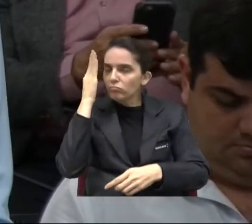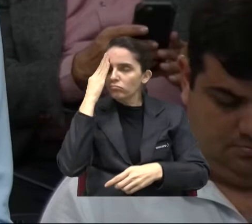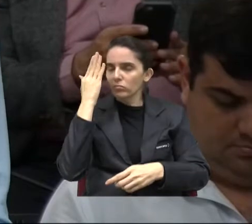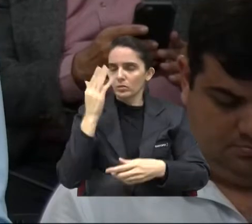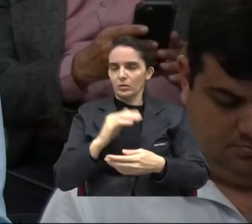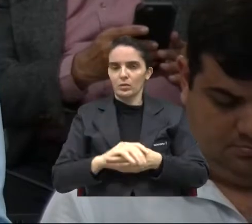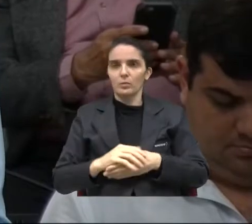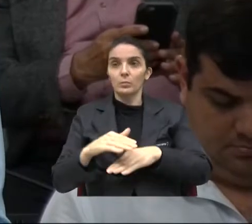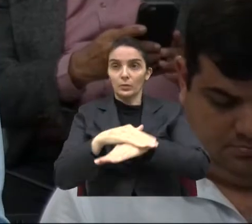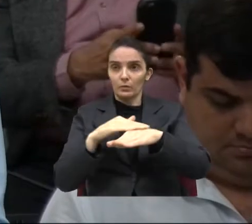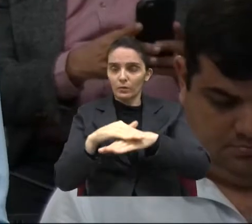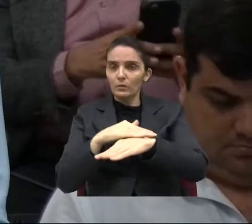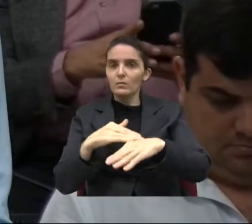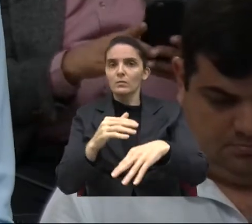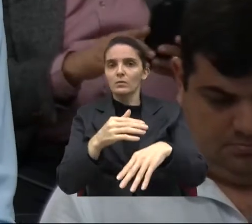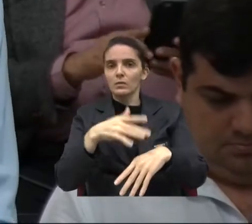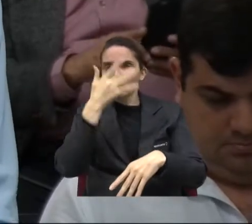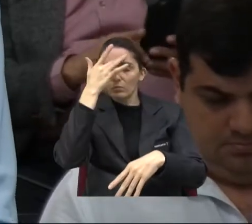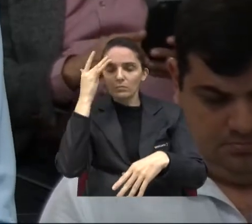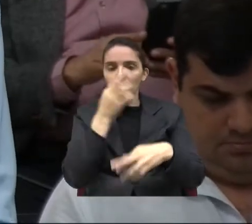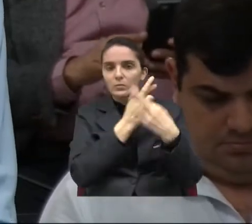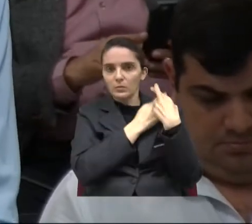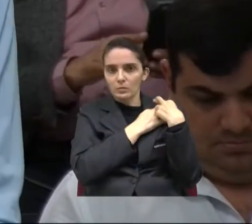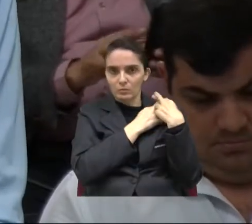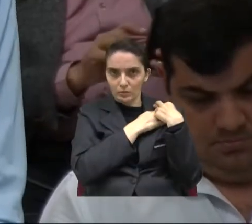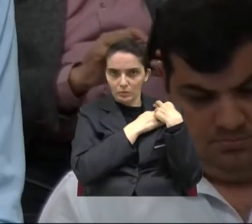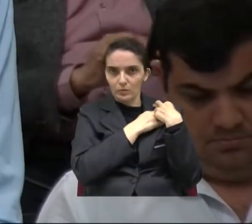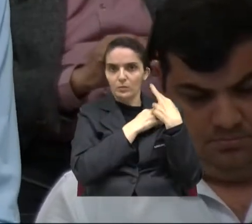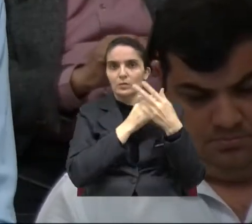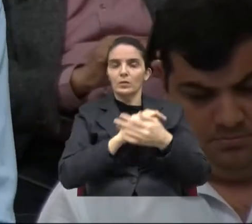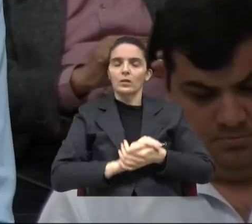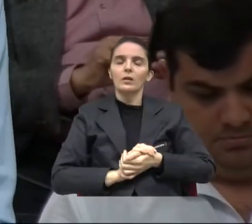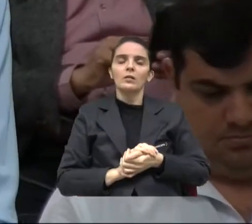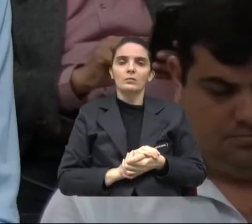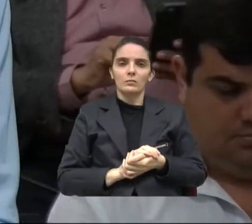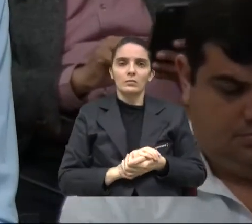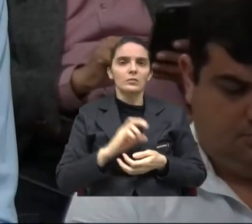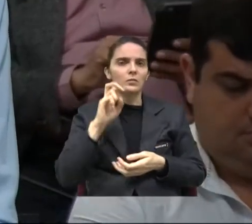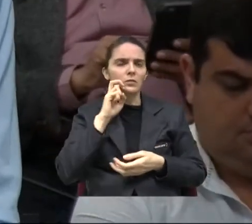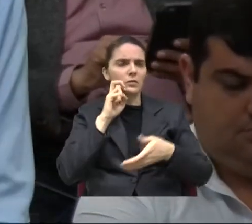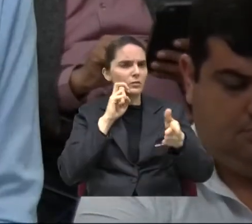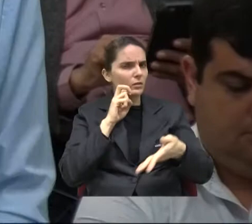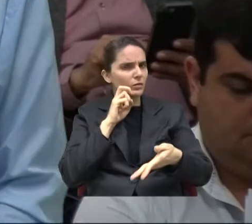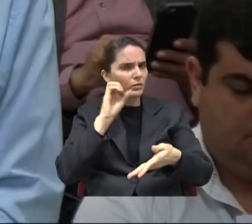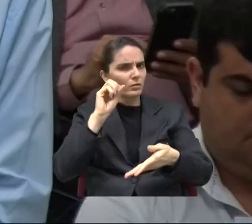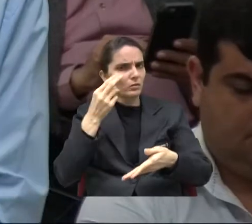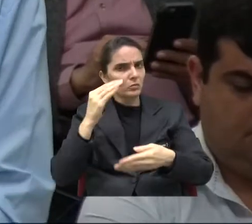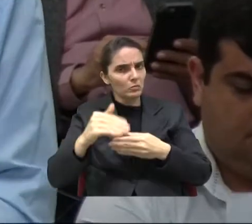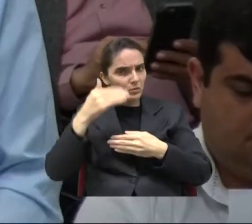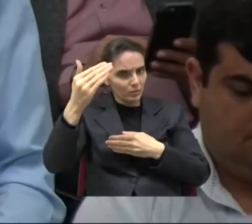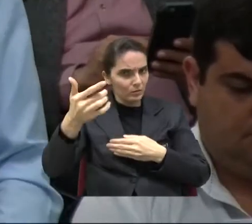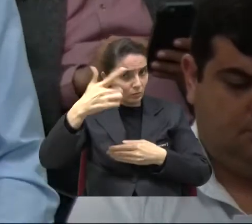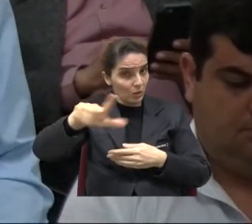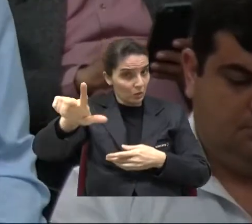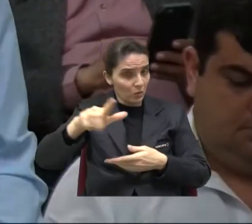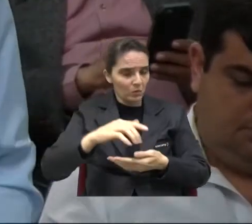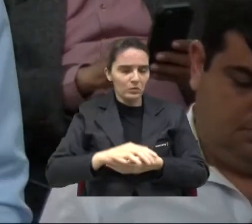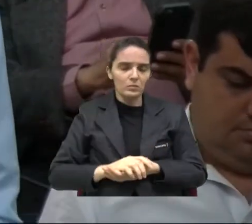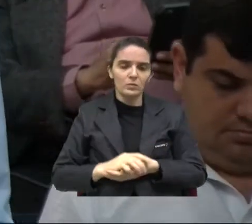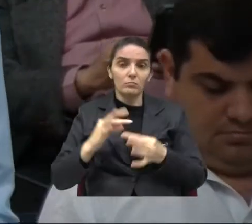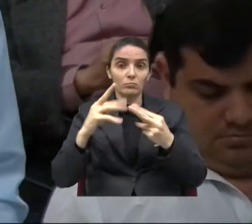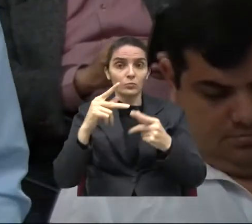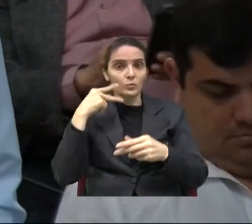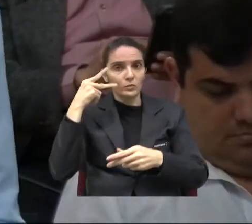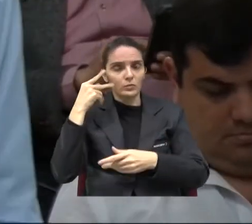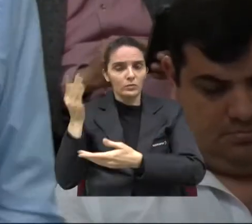empresa que presta serviço, bem como da BRK, se não for nessa quinta, vai ser na próxima quinta, para que, e todos os vereadores estão convidados,